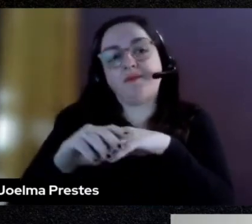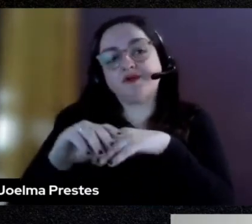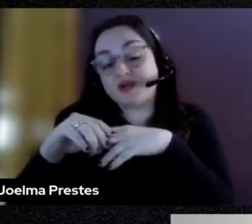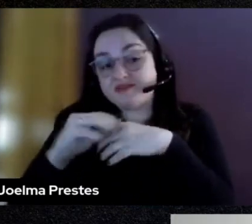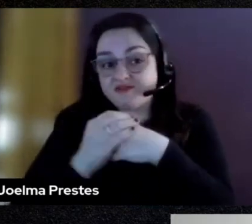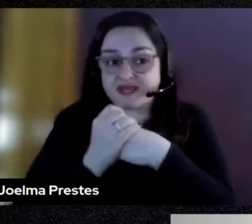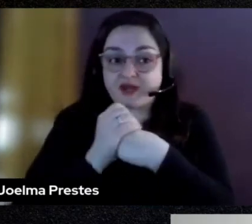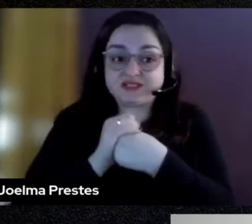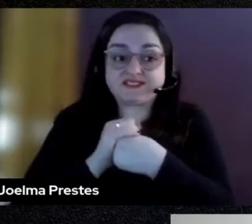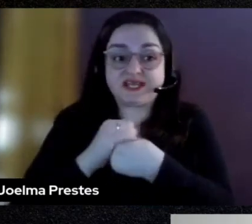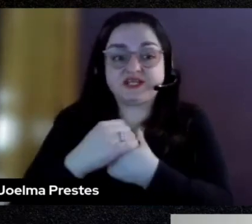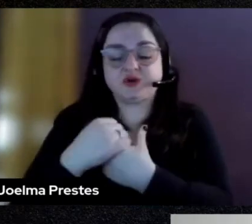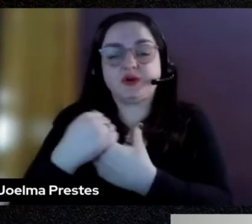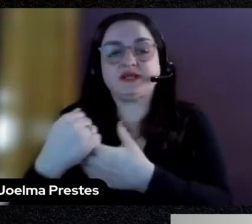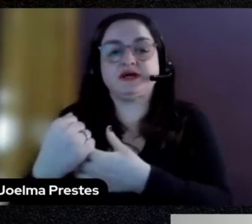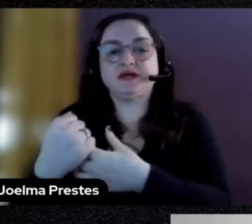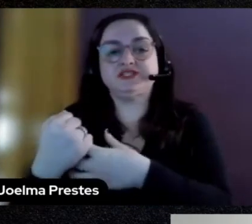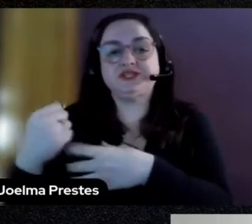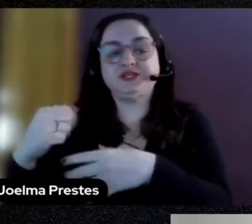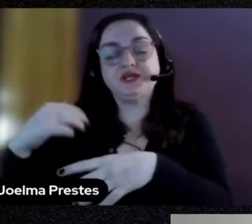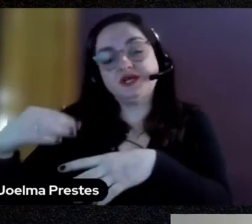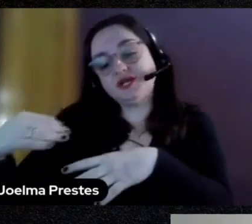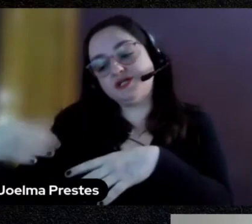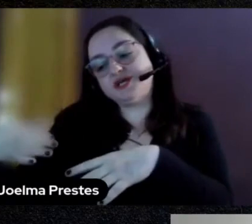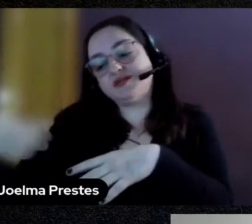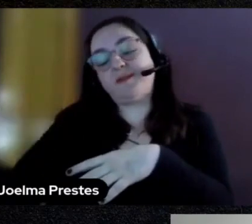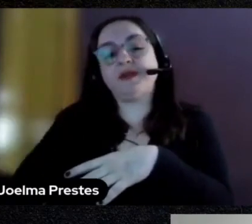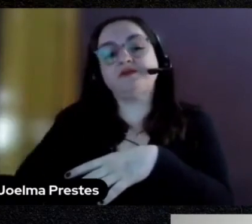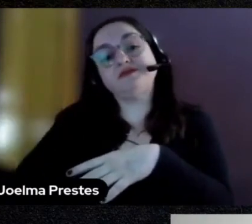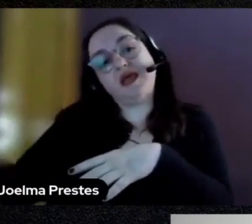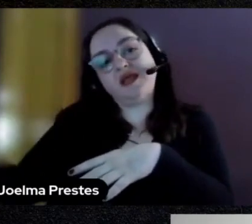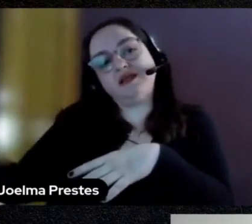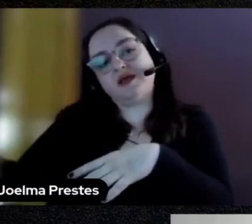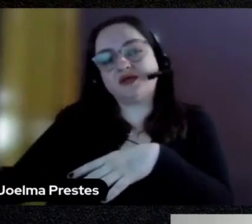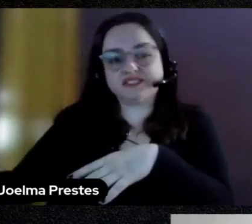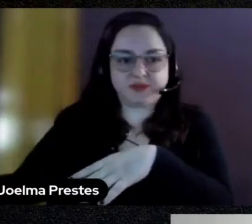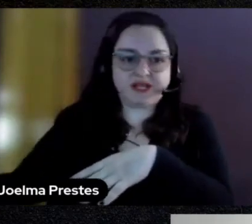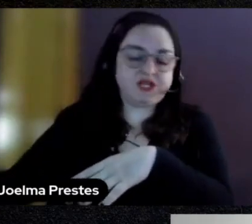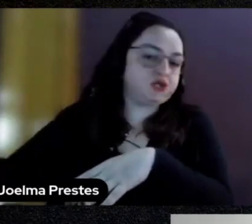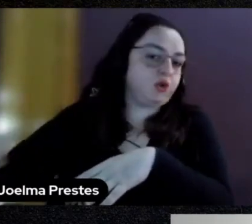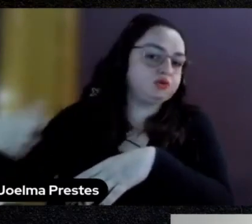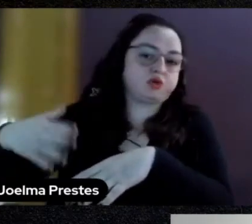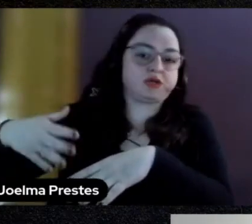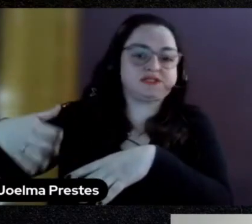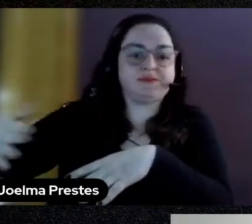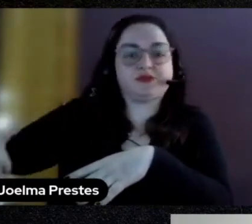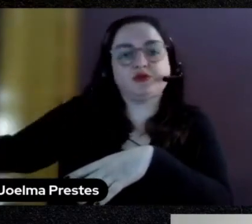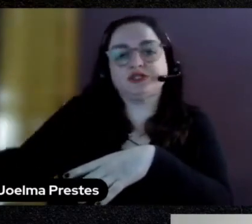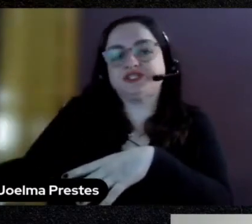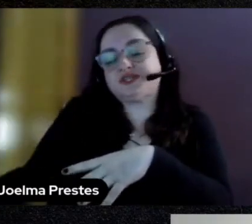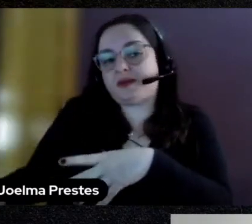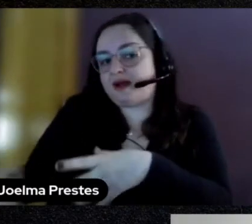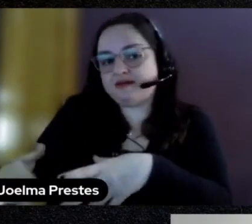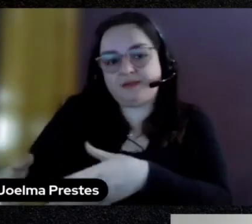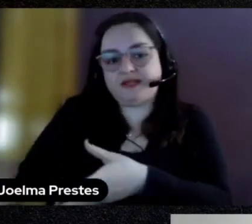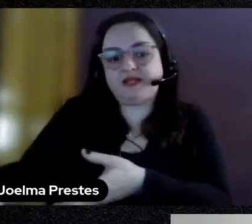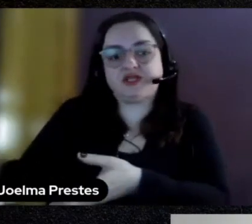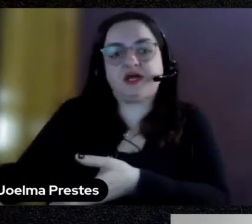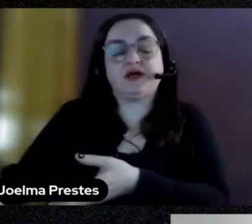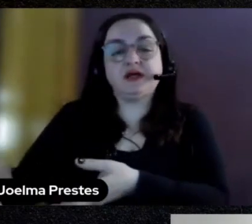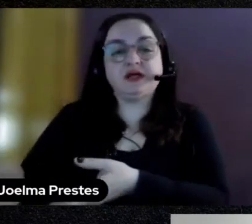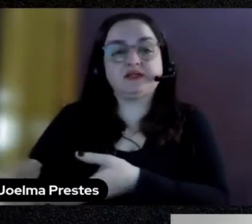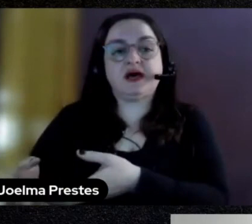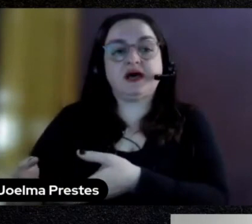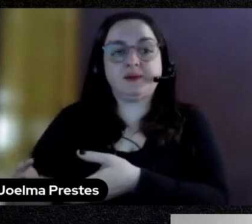Que é a posição que ele vai ficar na nossa esteira de andamento dele na nossa sprint ou na nossa metodologia de trabalho,